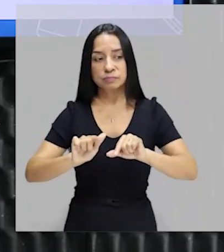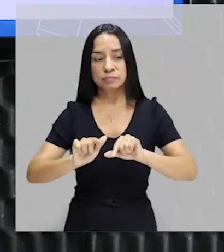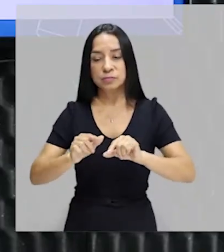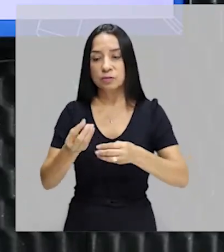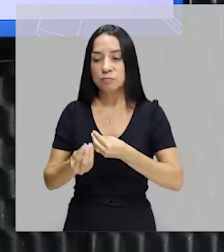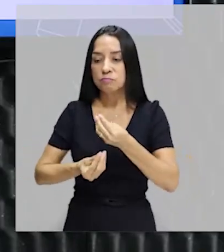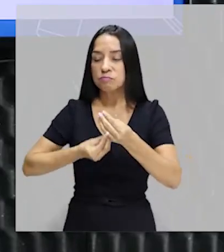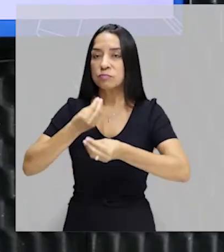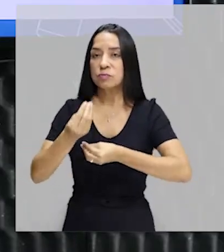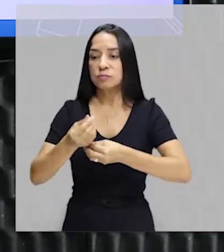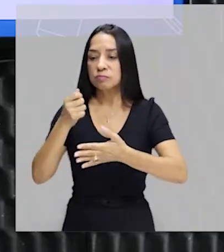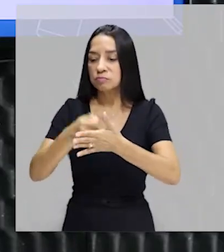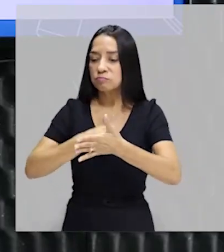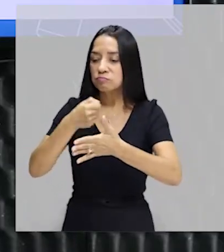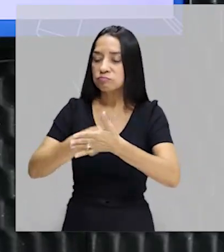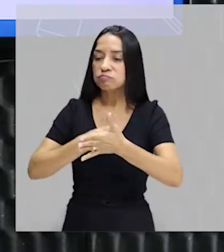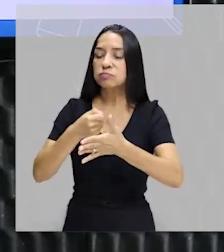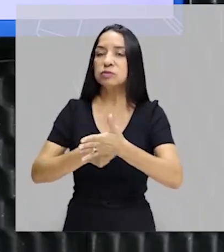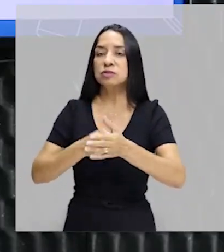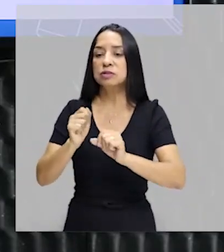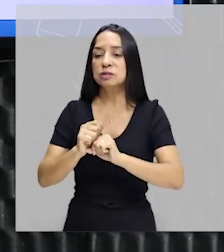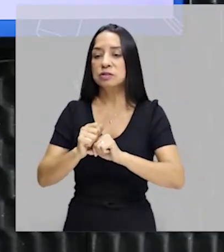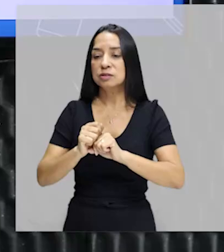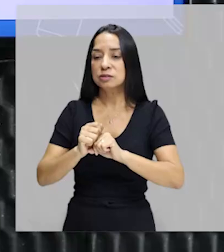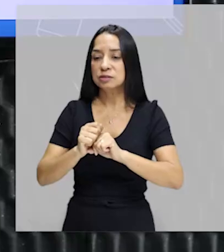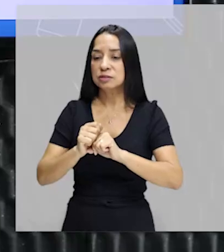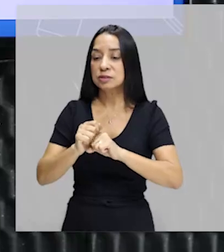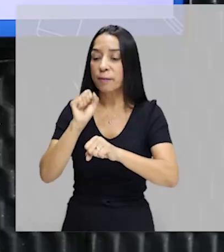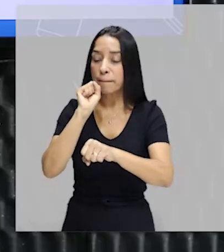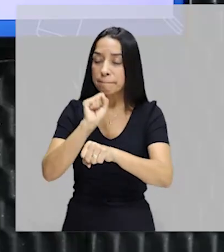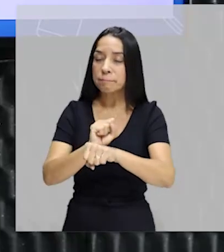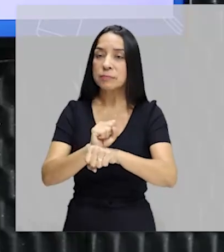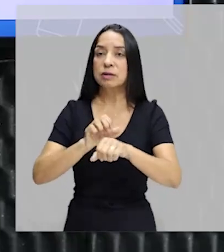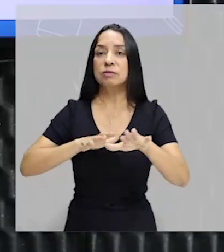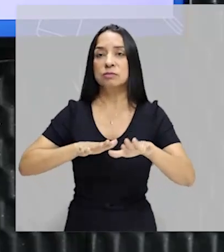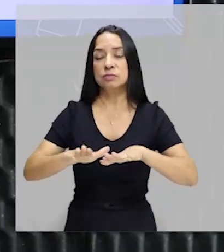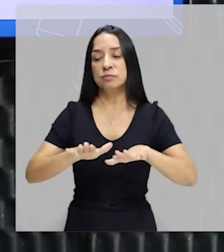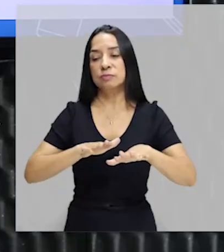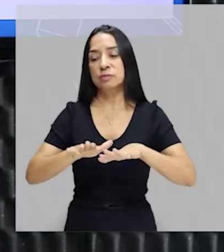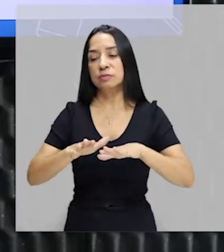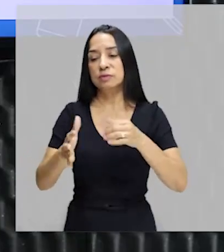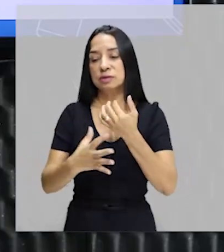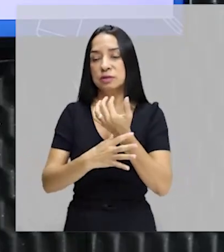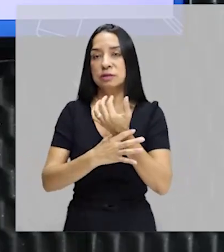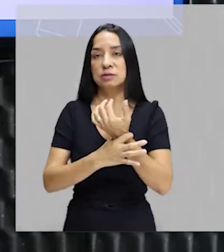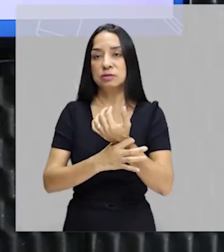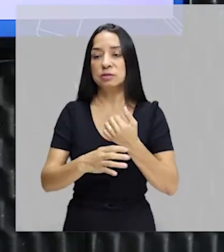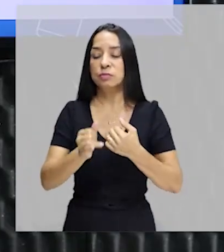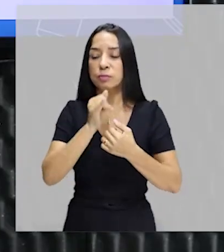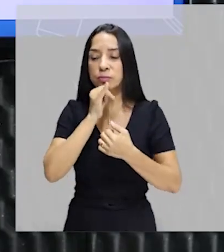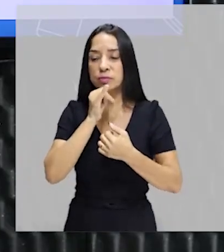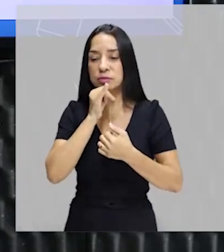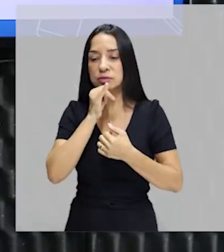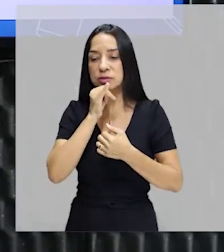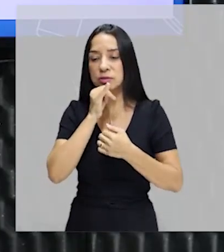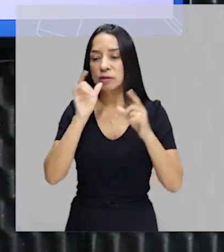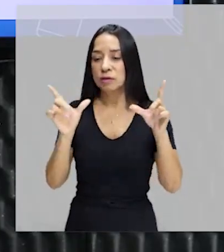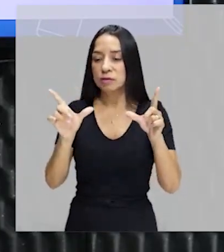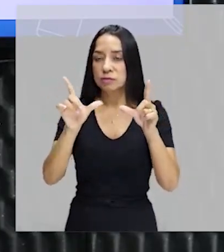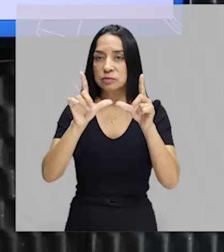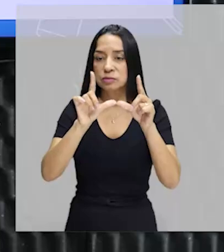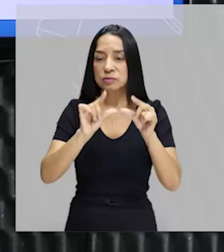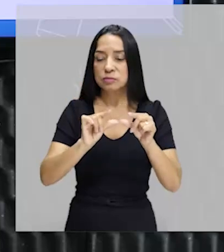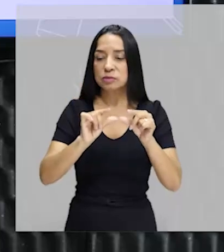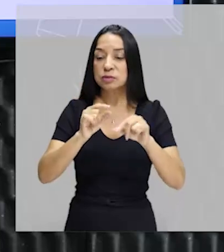forma até de tentar minar esses movimentos. Garantindo, por exemplo, uma diminuição da